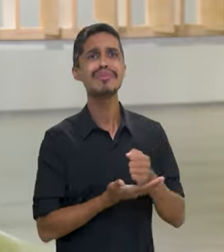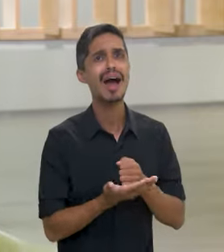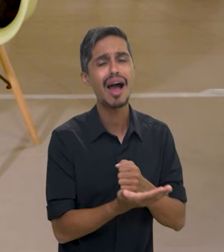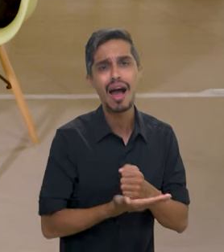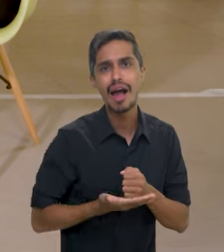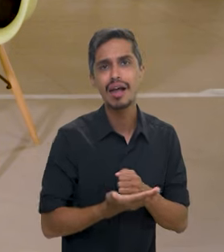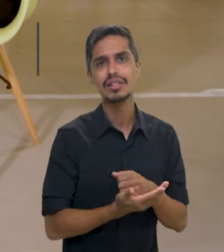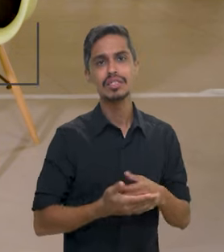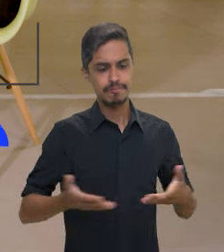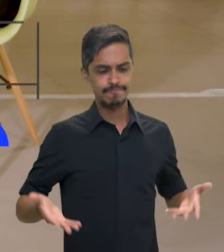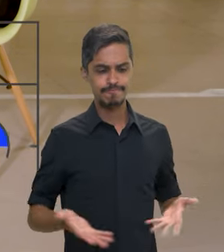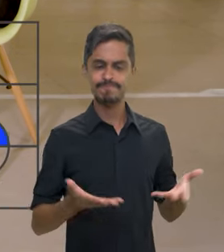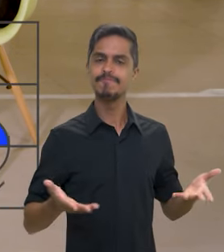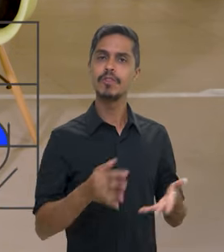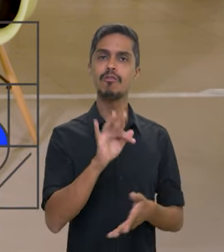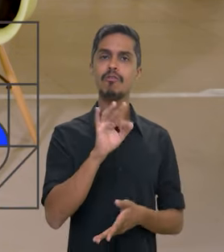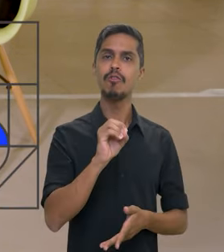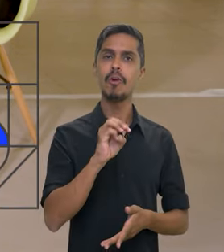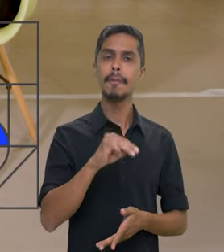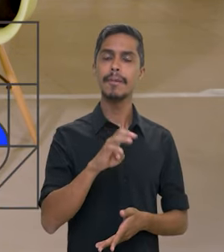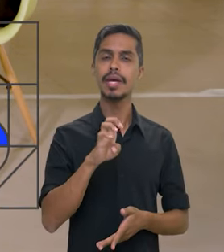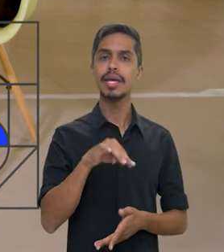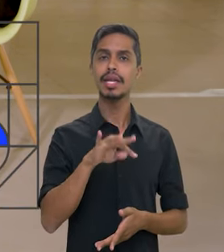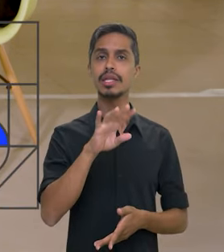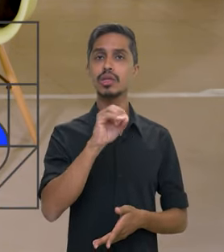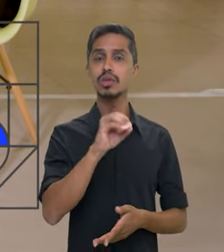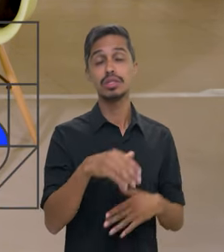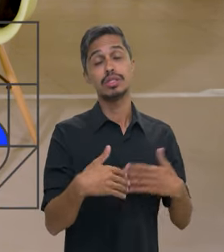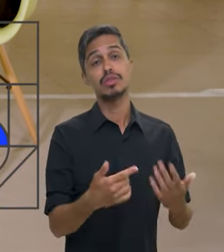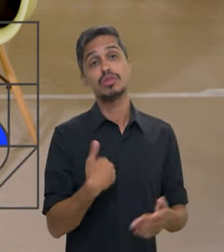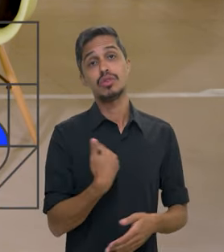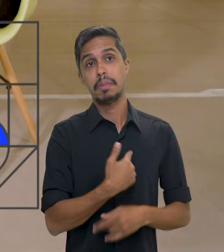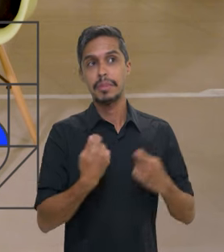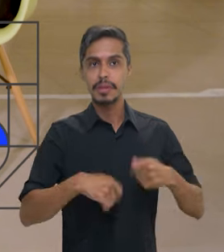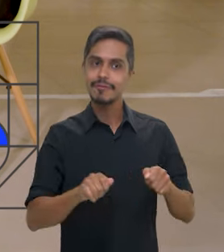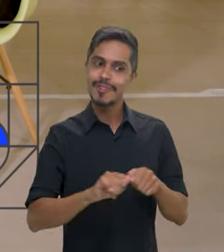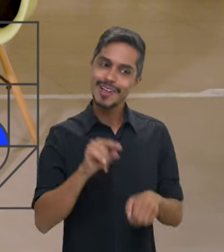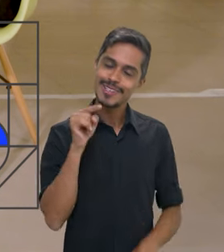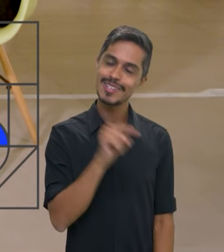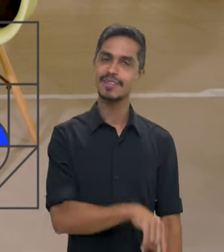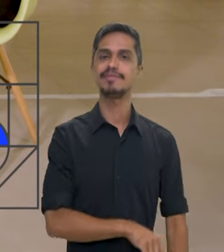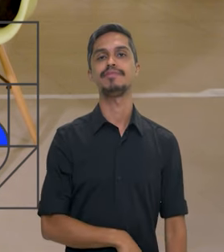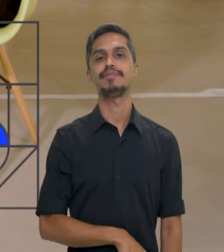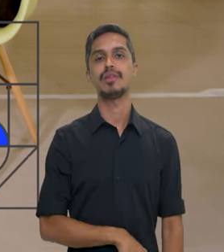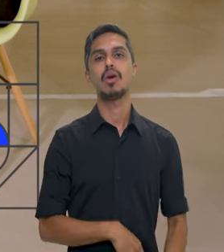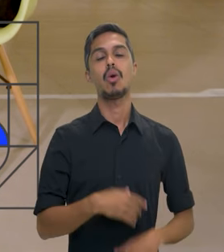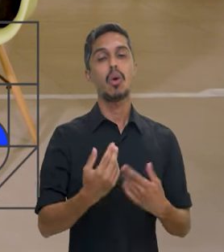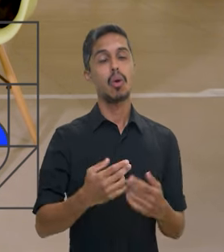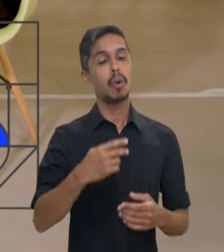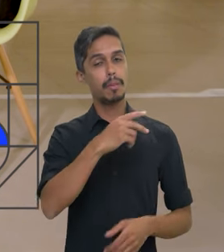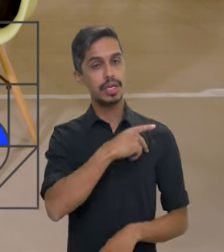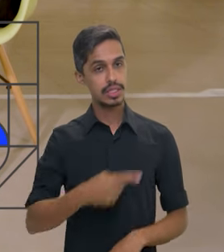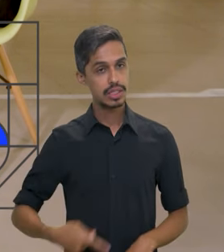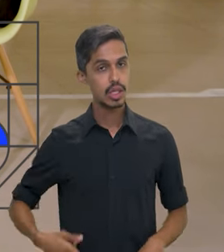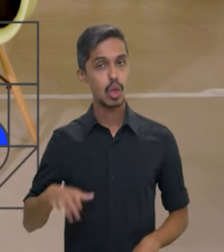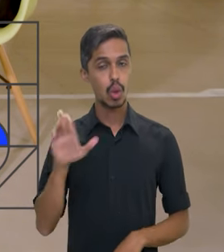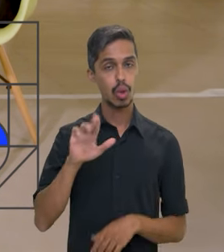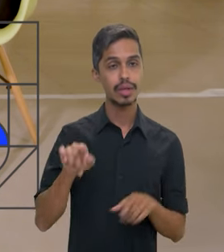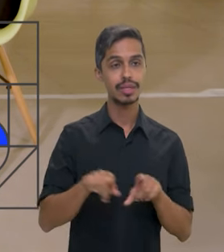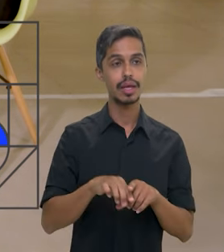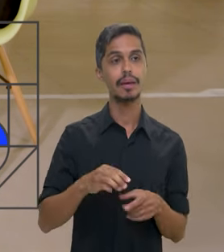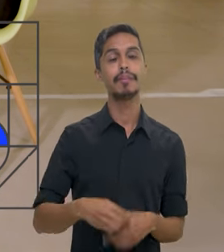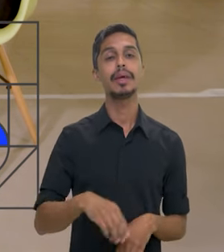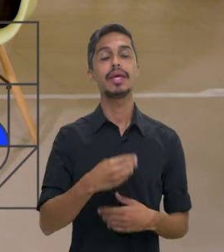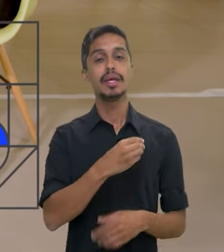investimento, fomento e logo precisamos fazer isso. Então, o presidente Lula, a